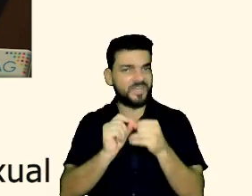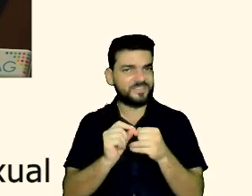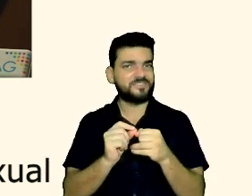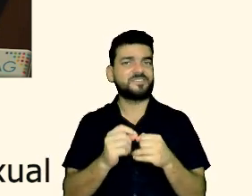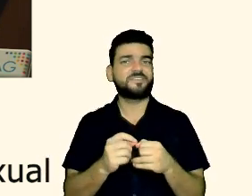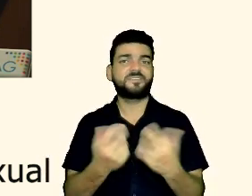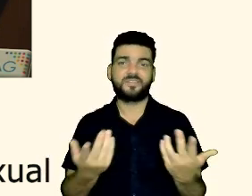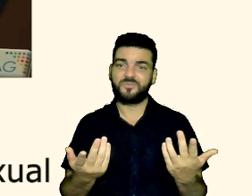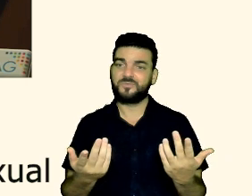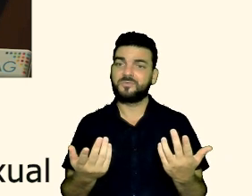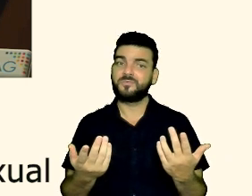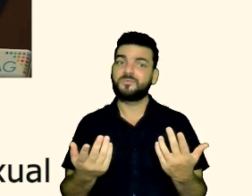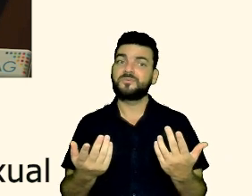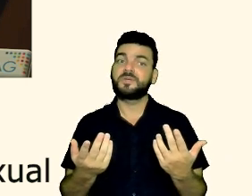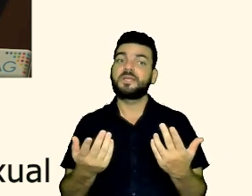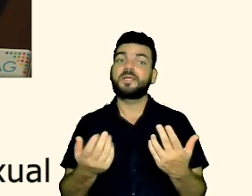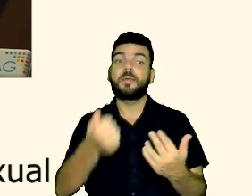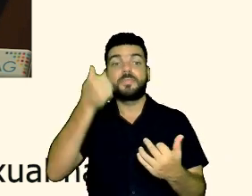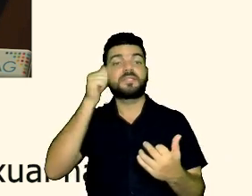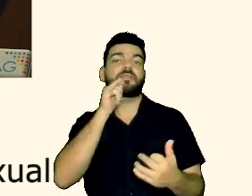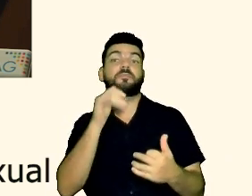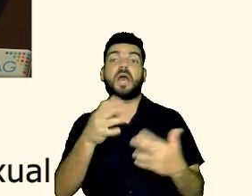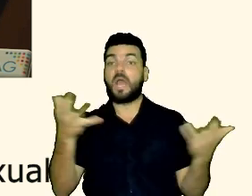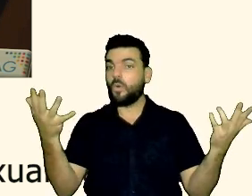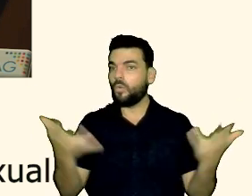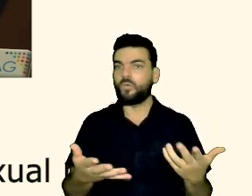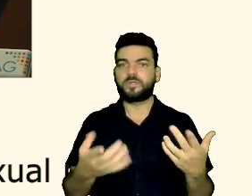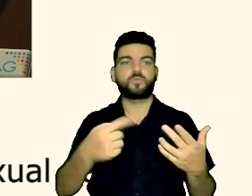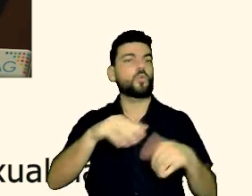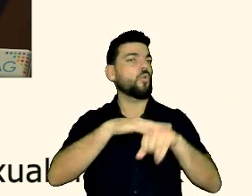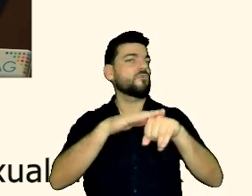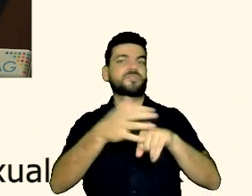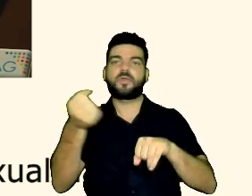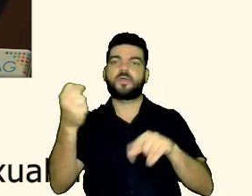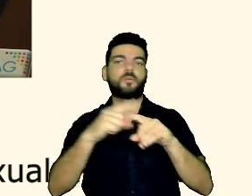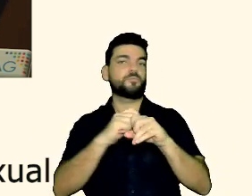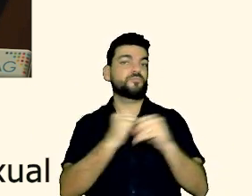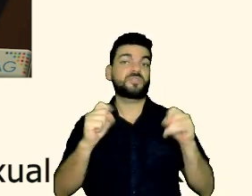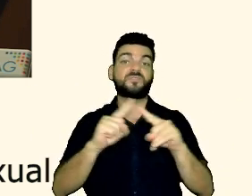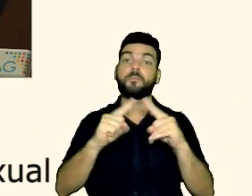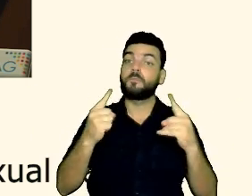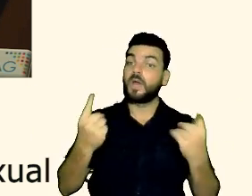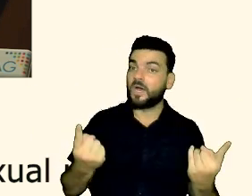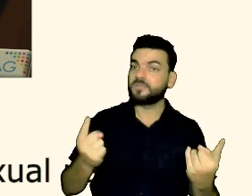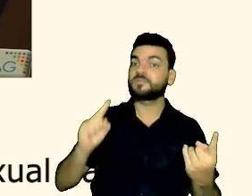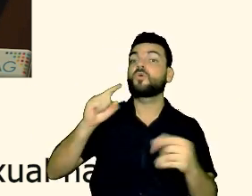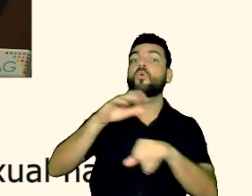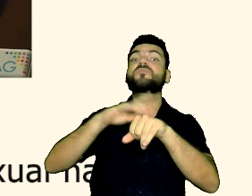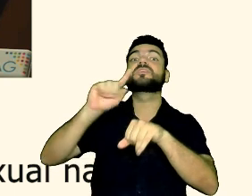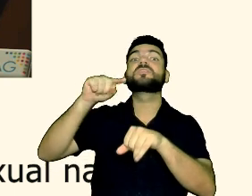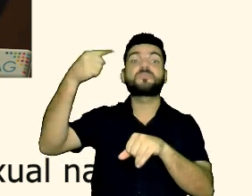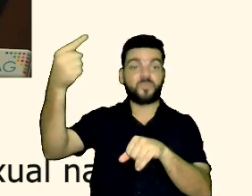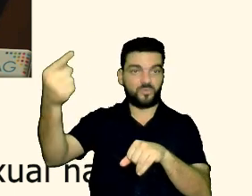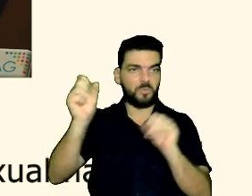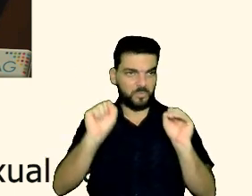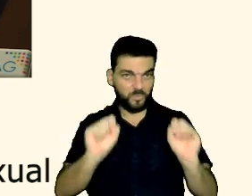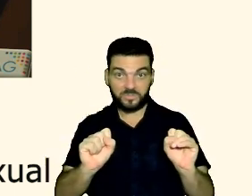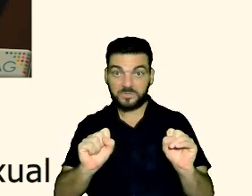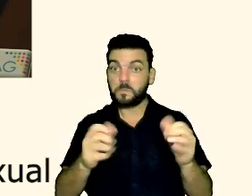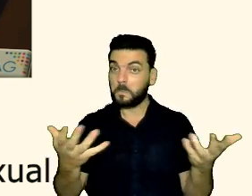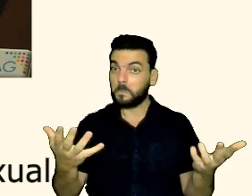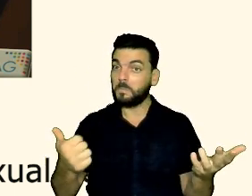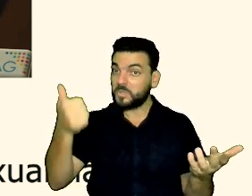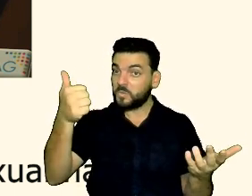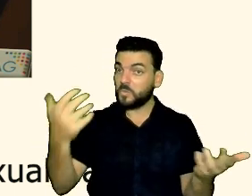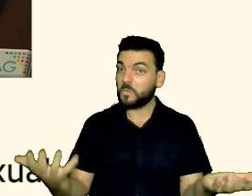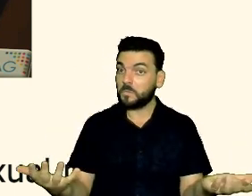sinta fora do processo e nem ofendida, né? Então, eu faço, você obedece, aqui você não manda, e aqui você não